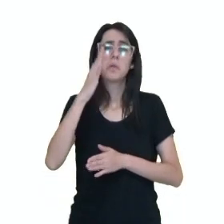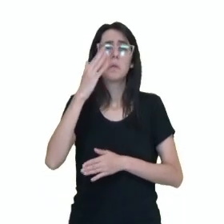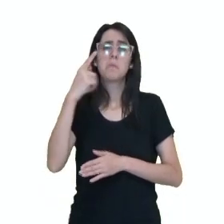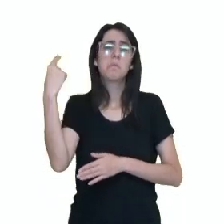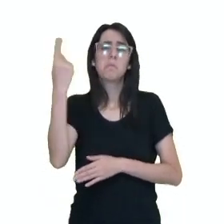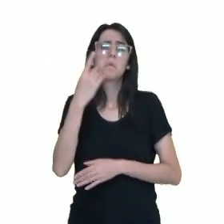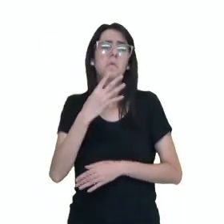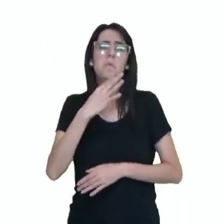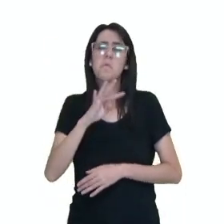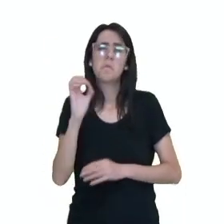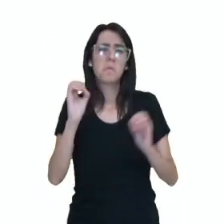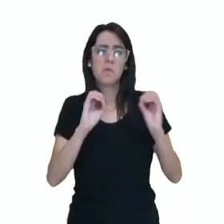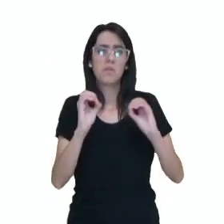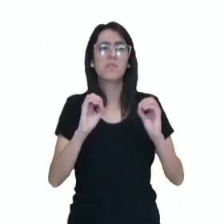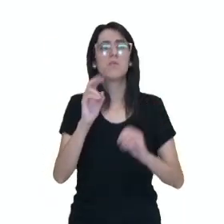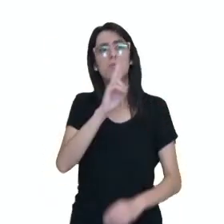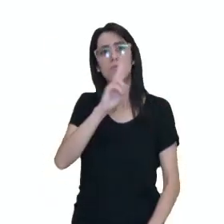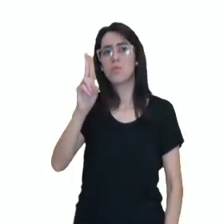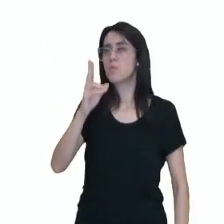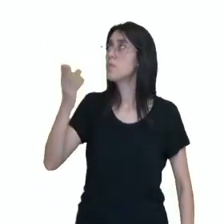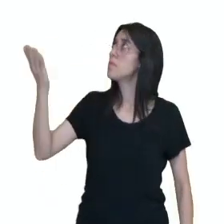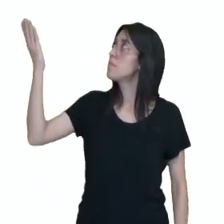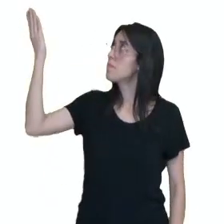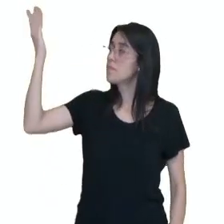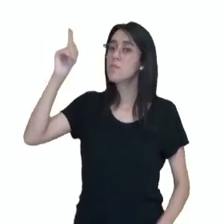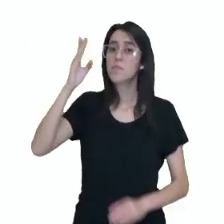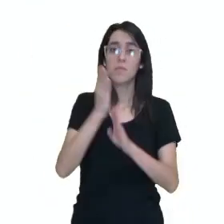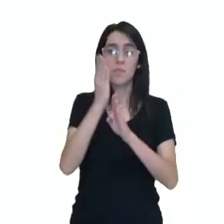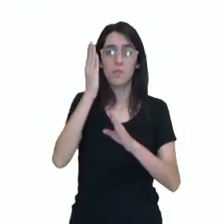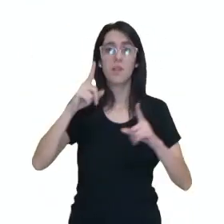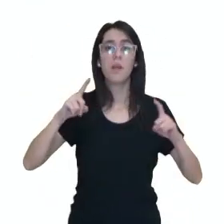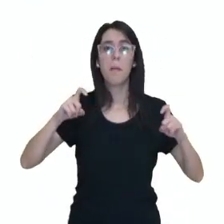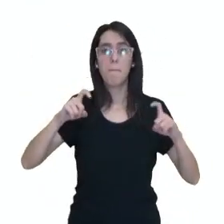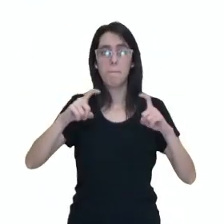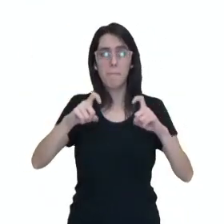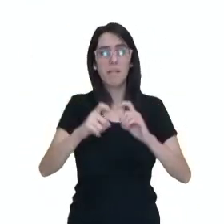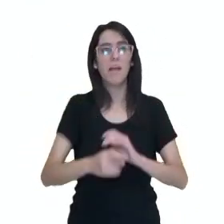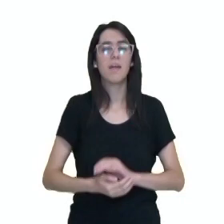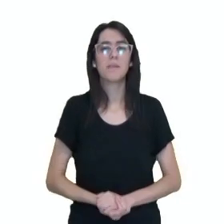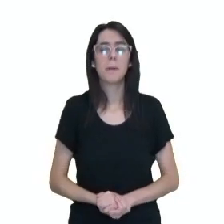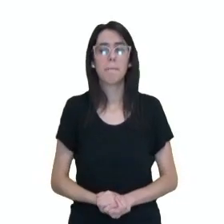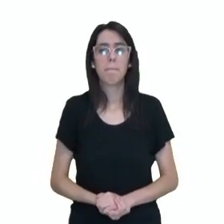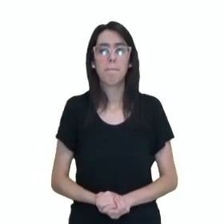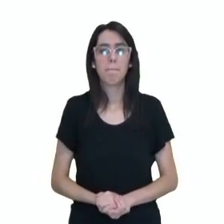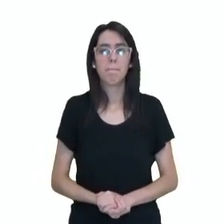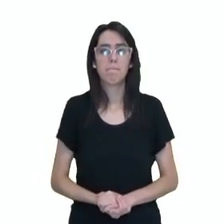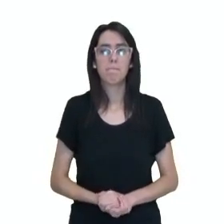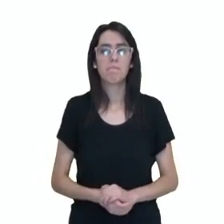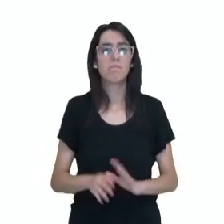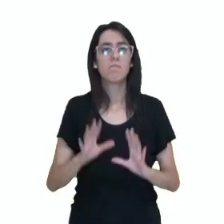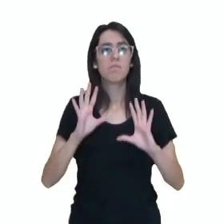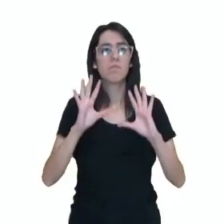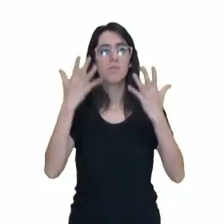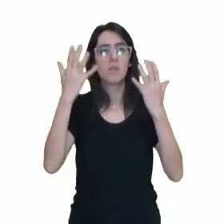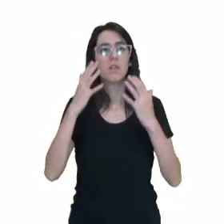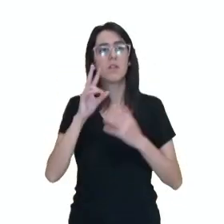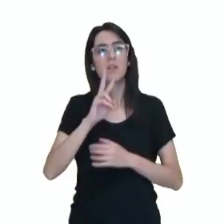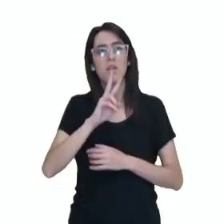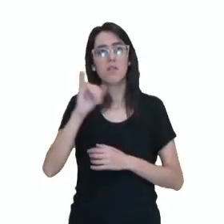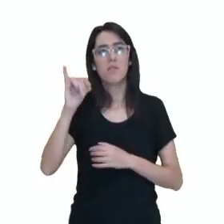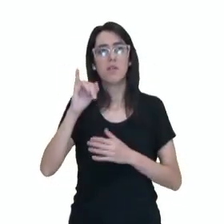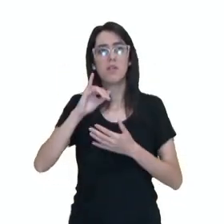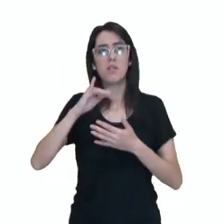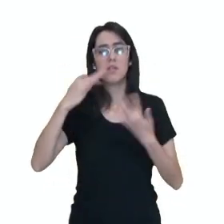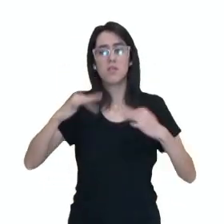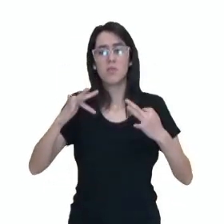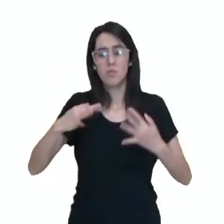a donovanose também é causada por uma bactéria, tá? A Klebsiella granulomatis, e ela vai causar úlceras, vai destruir a pele